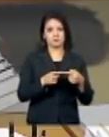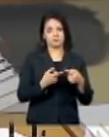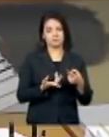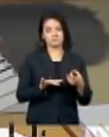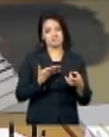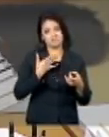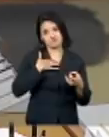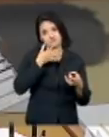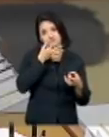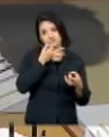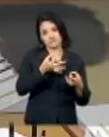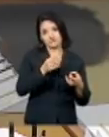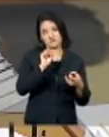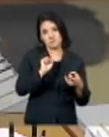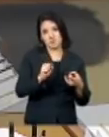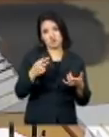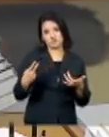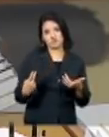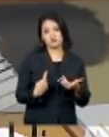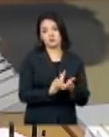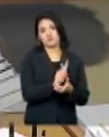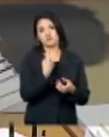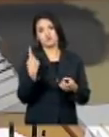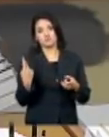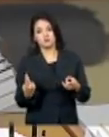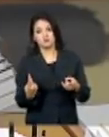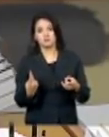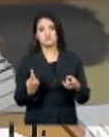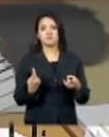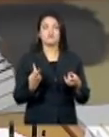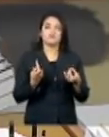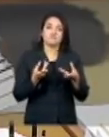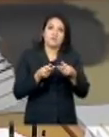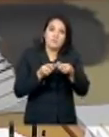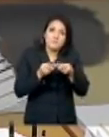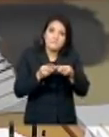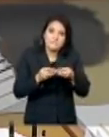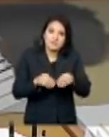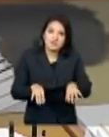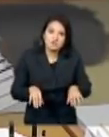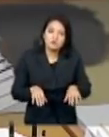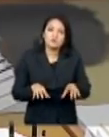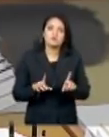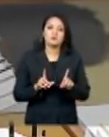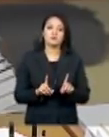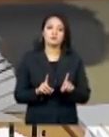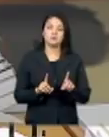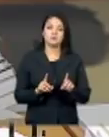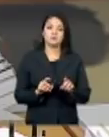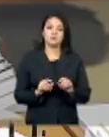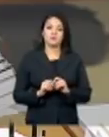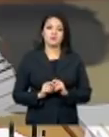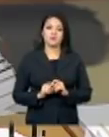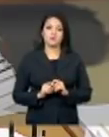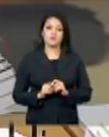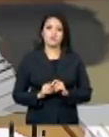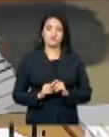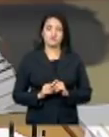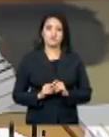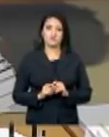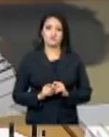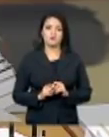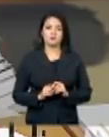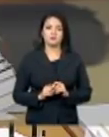que pode ocasionar uma prejudicialidade diz respeito à existência ou não